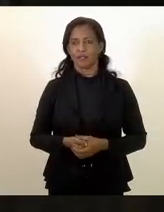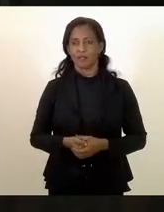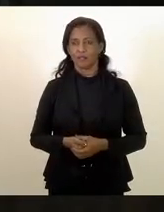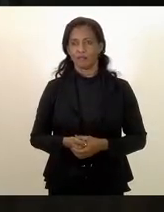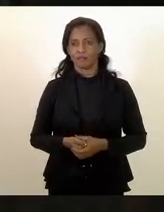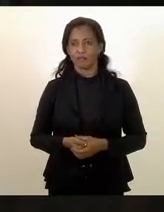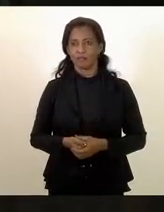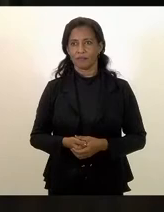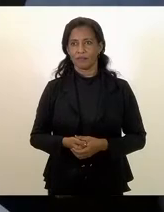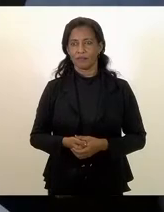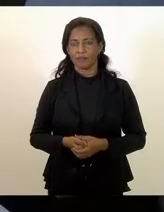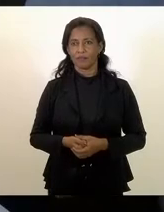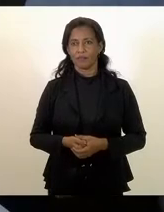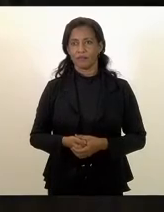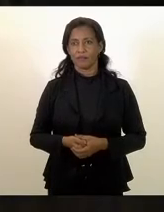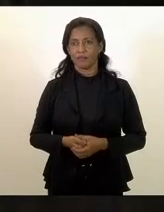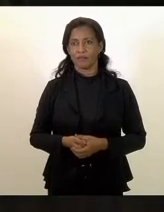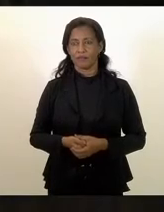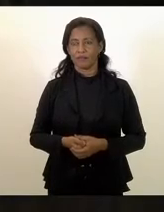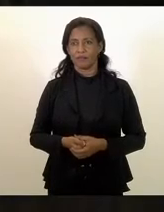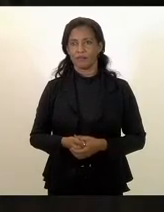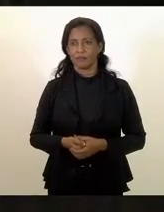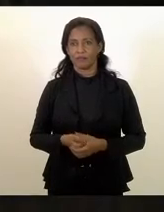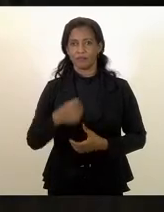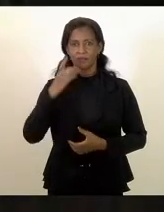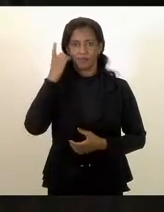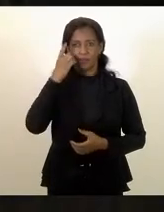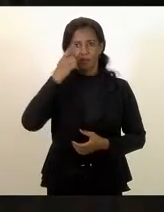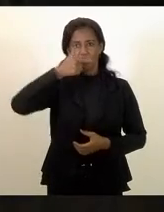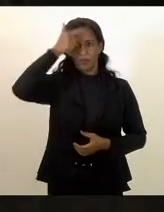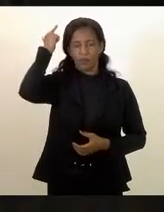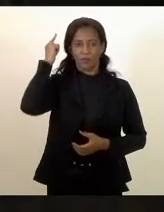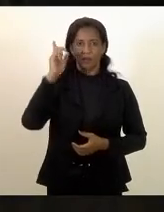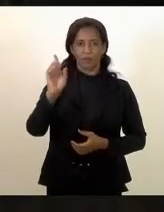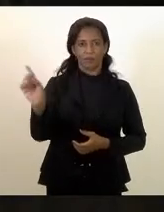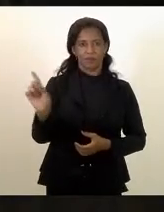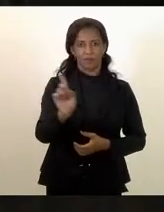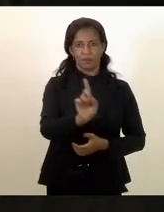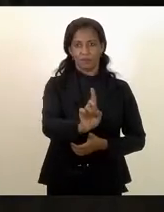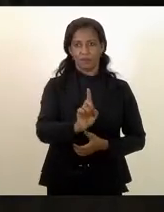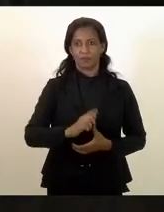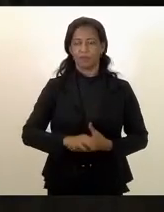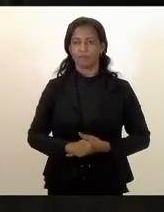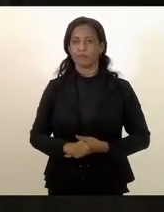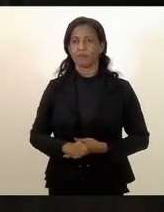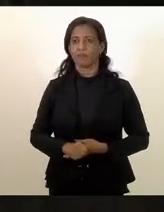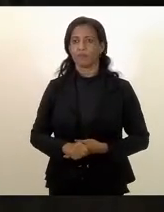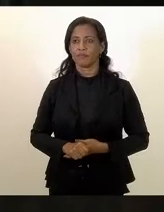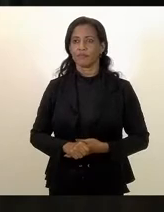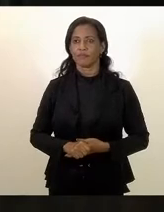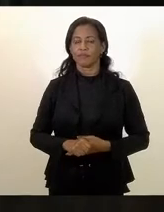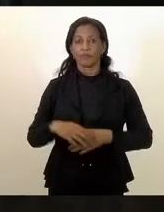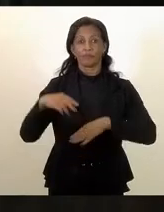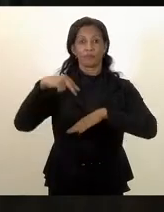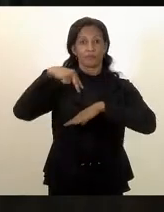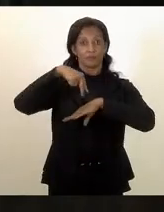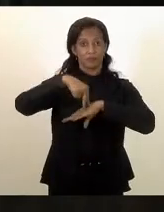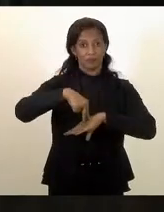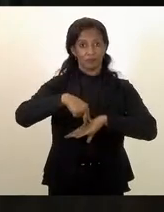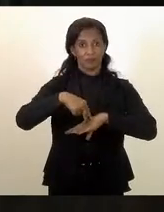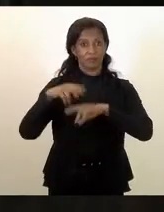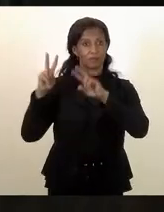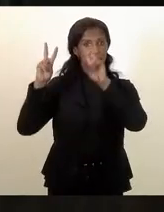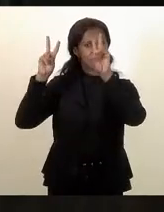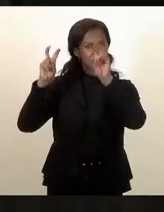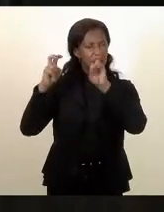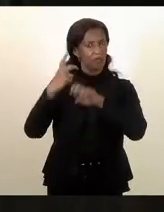regimental enquanto o deputado Luiz Paulo se dirige ali a tribuna queria dizer que o tema